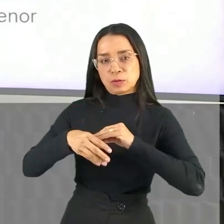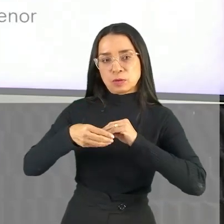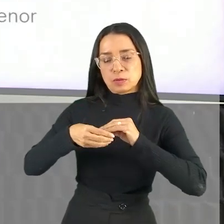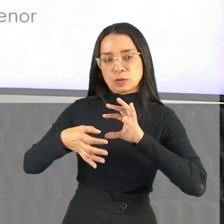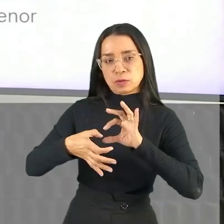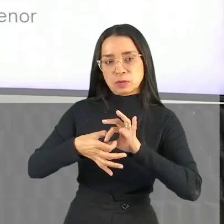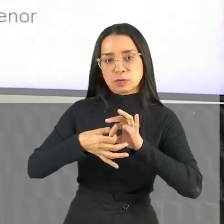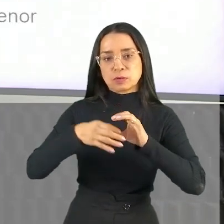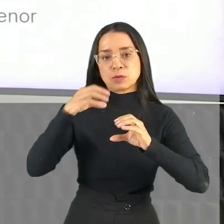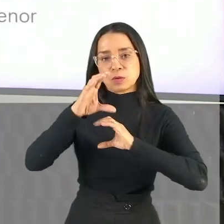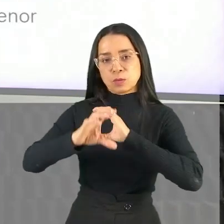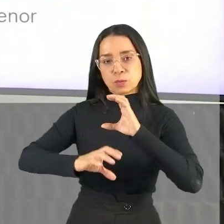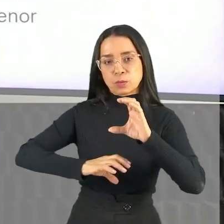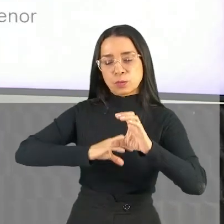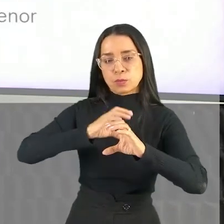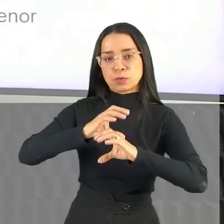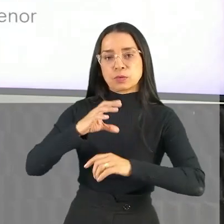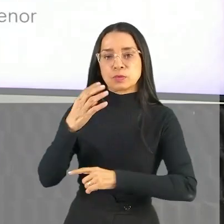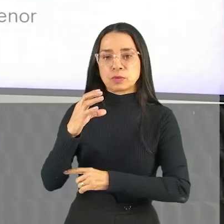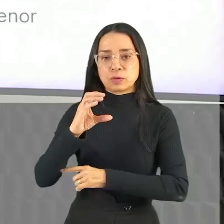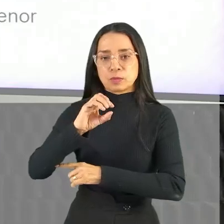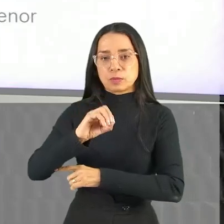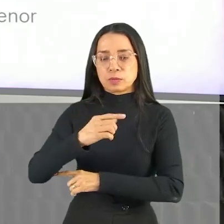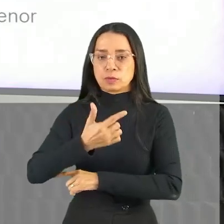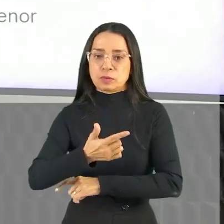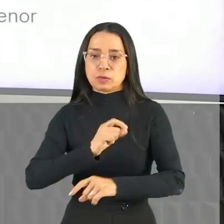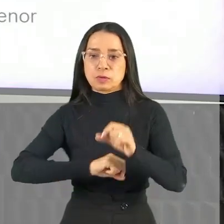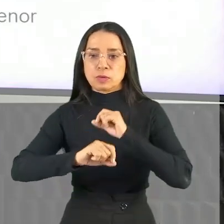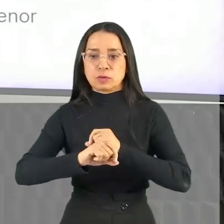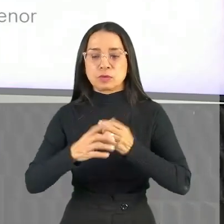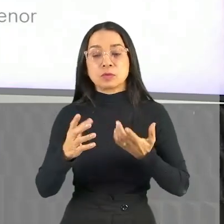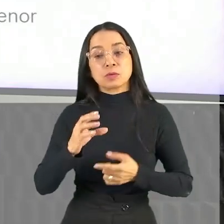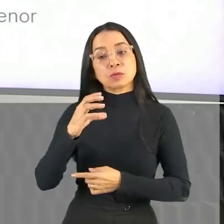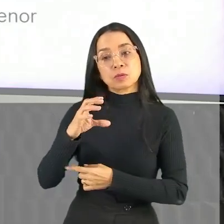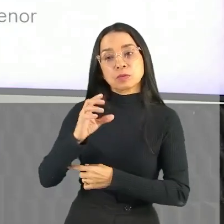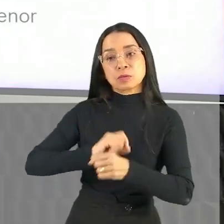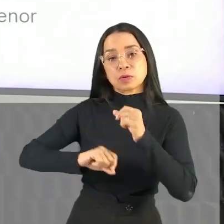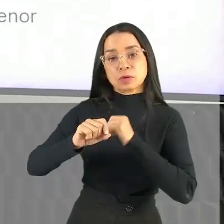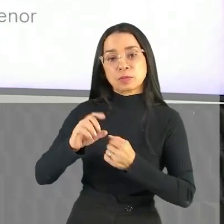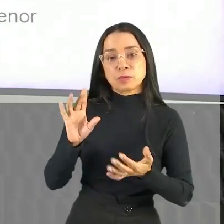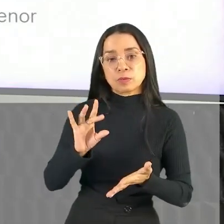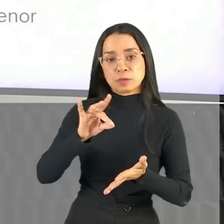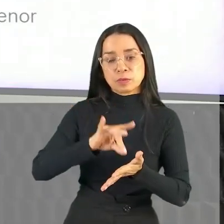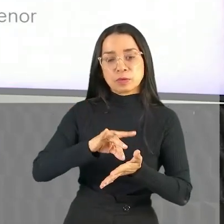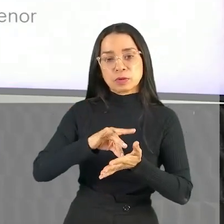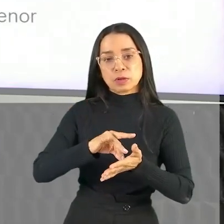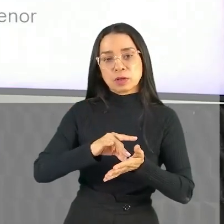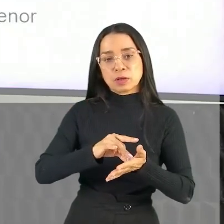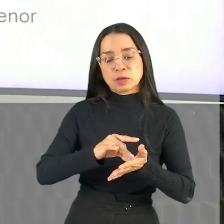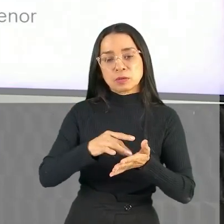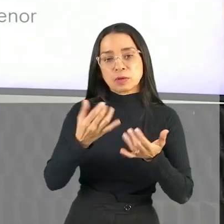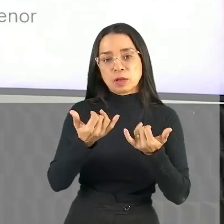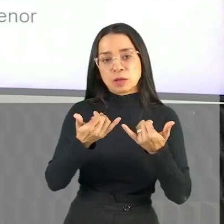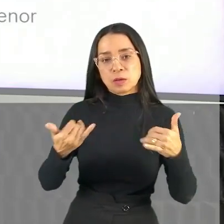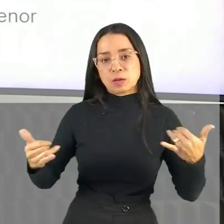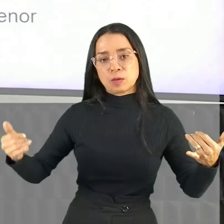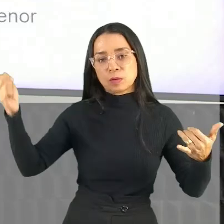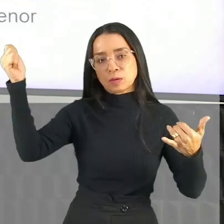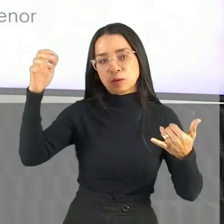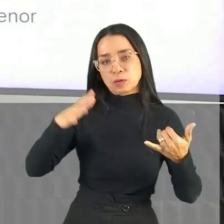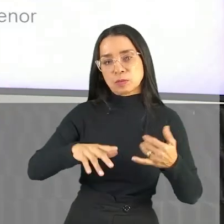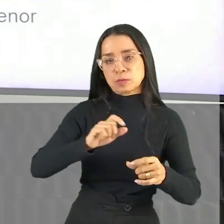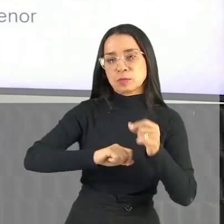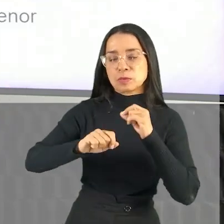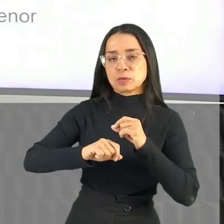energia luminosa ou a partir de compostos inorgânicos é eventualmente degradado pelos organismos, resultando em fontes